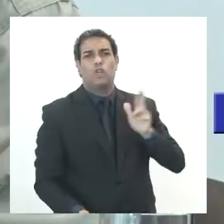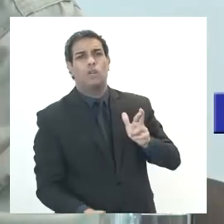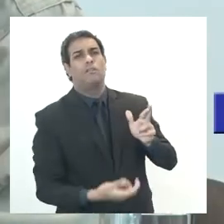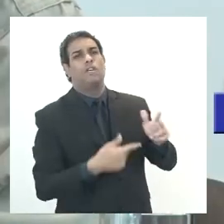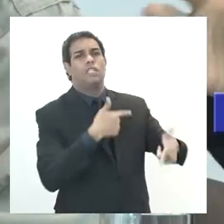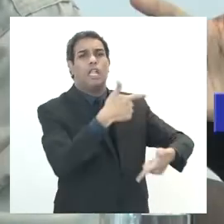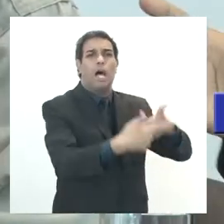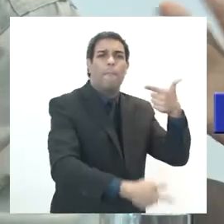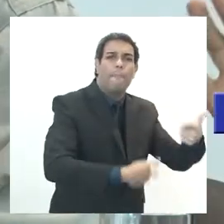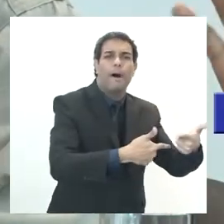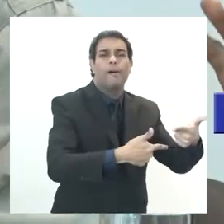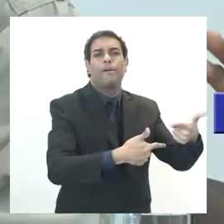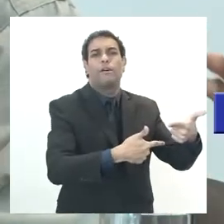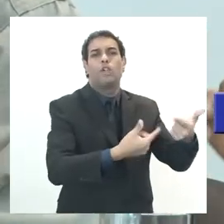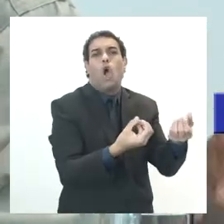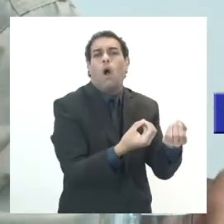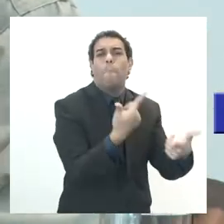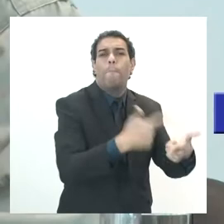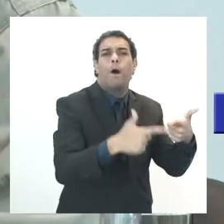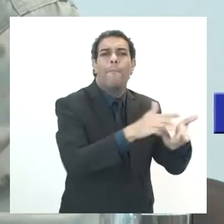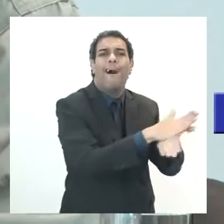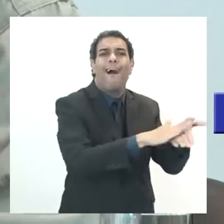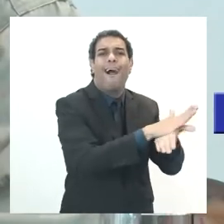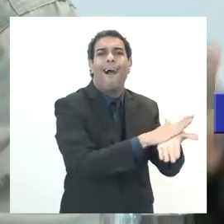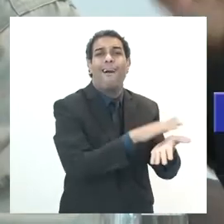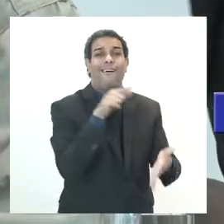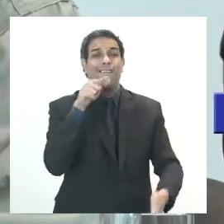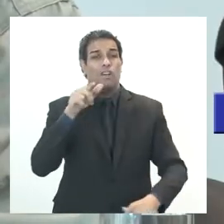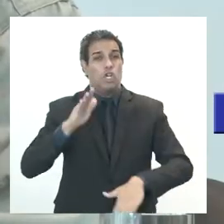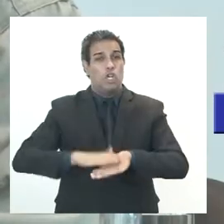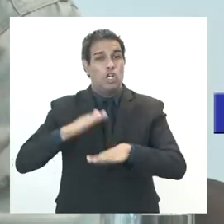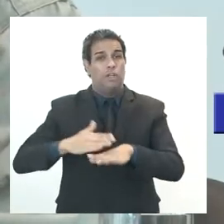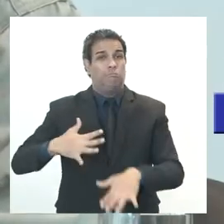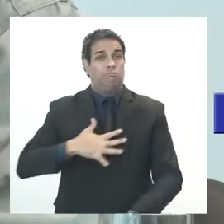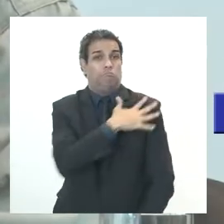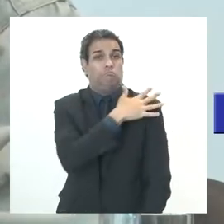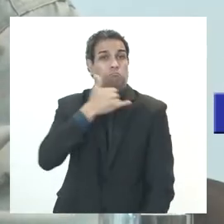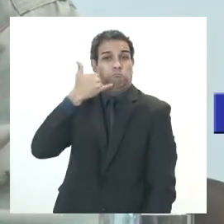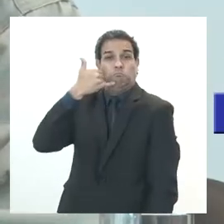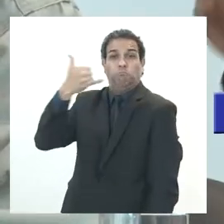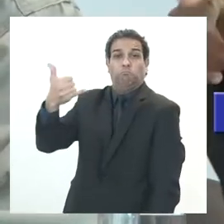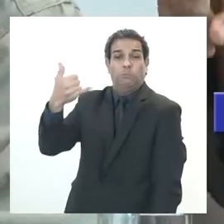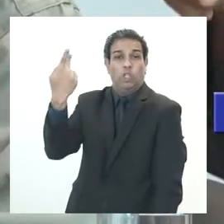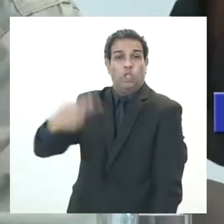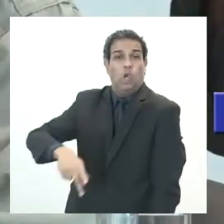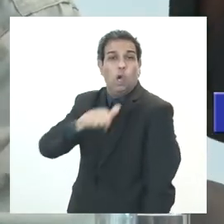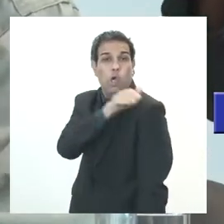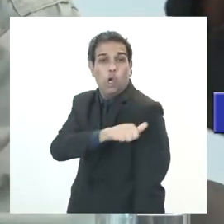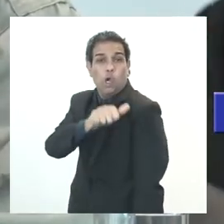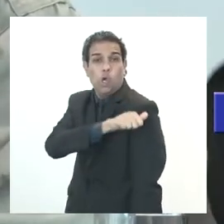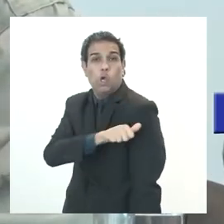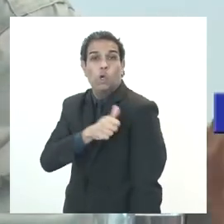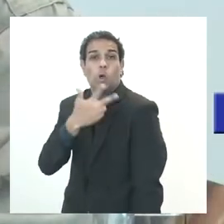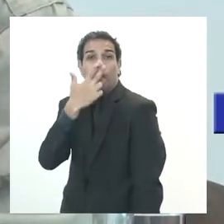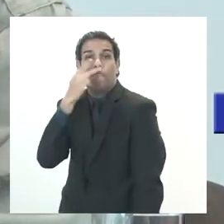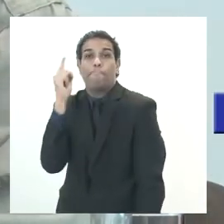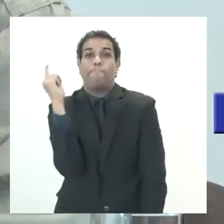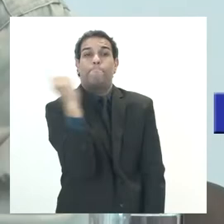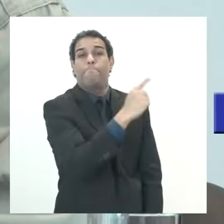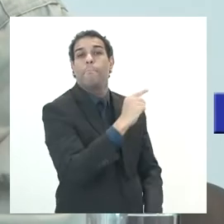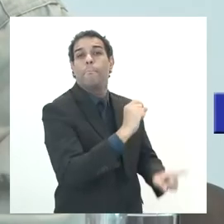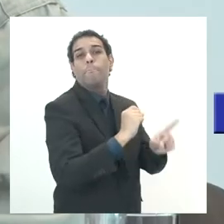mais que ele tava trabalhando tava com carro fechado não tinha nenhum problema ele ligou para Superintendência aqui no Rio de Janeiro e mandou sumariamente